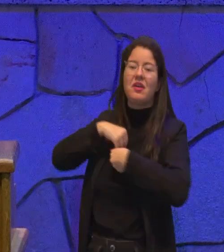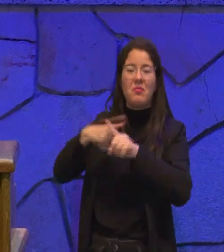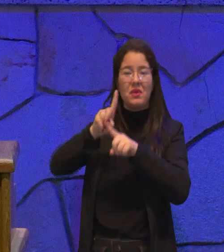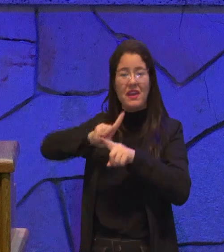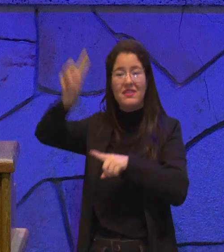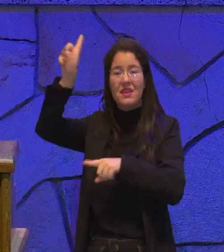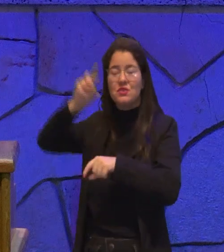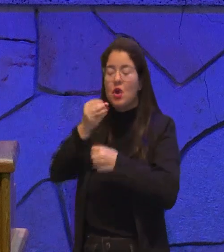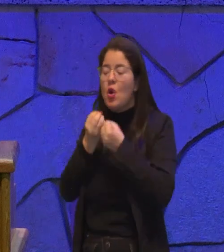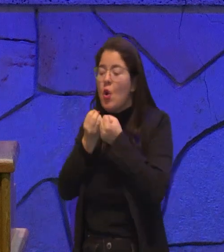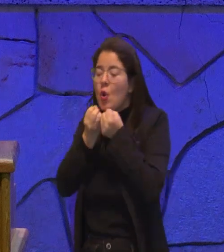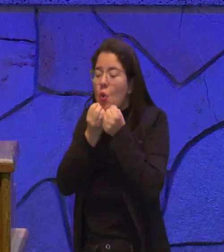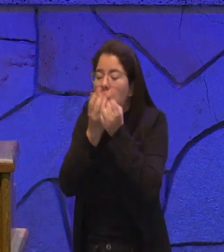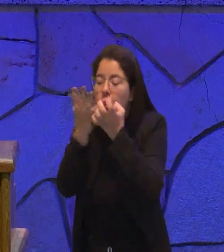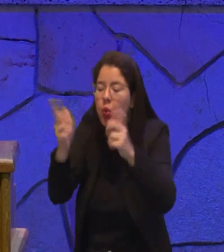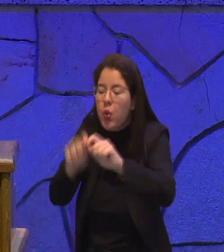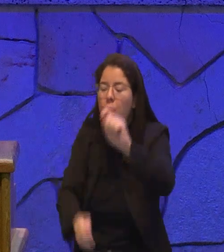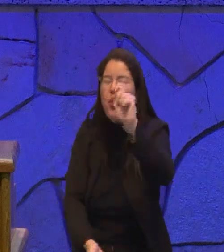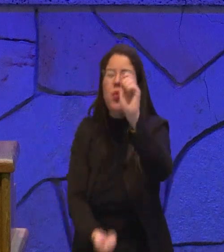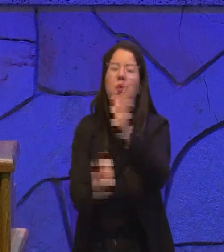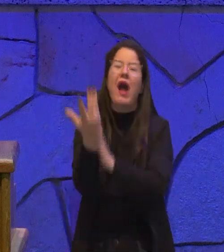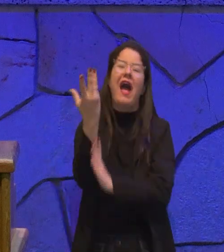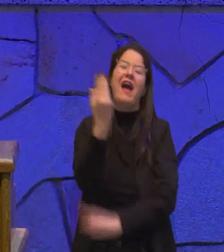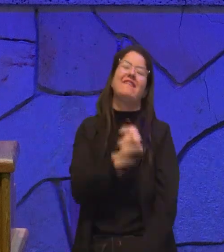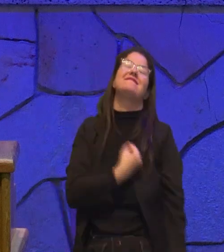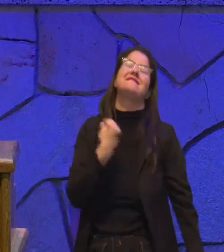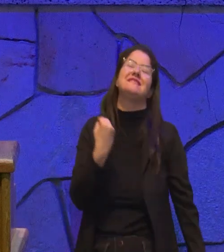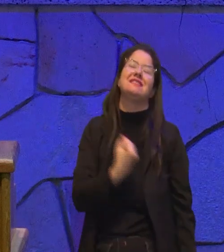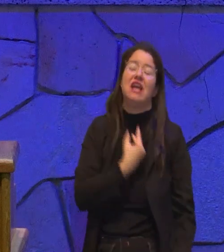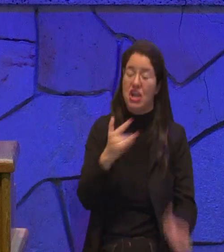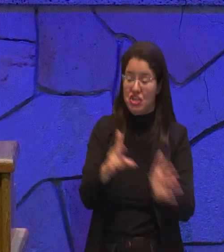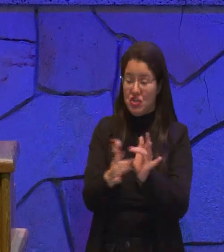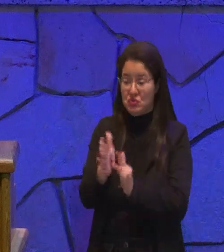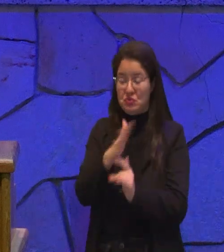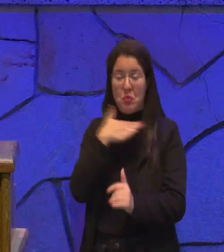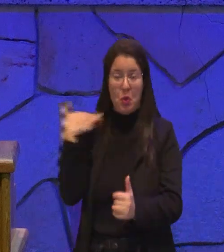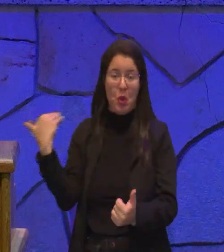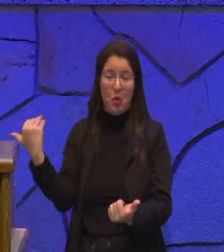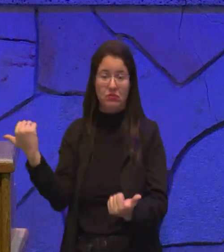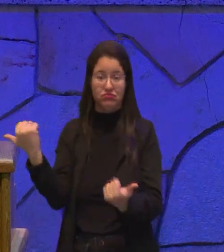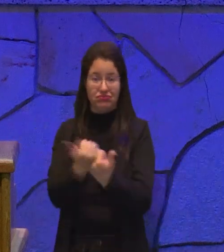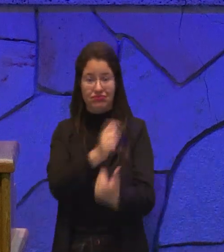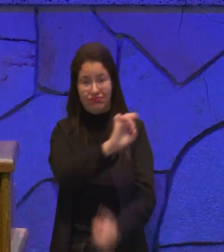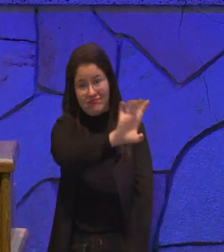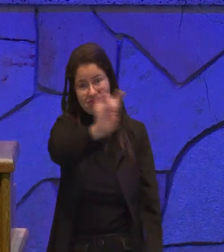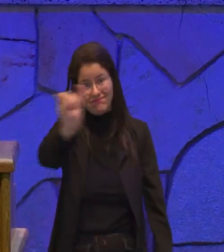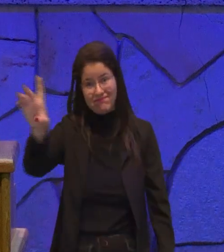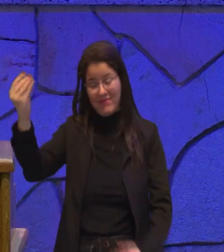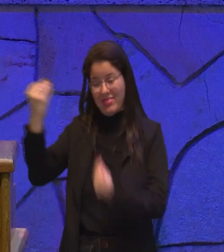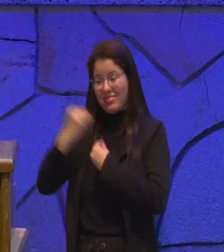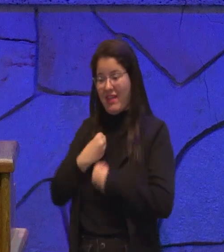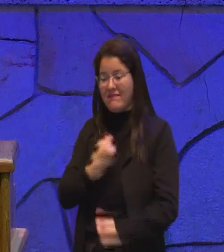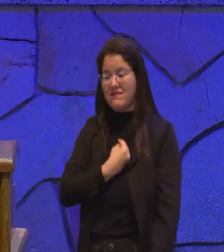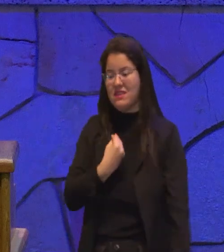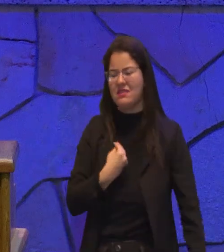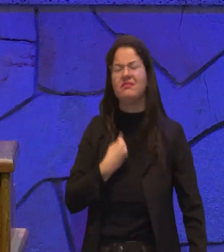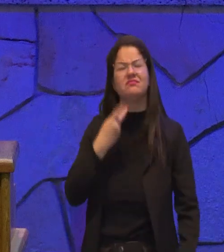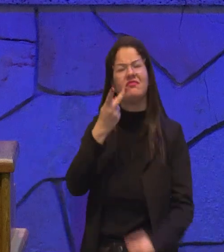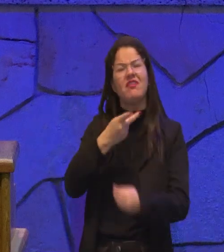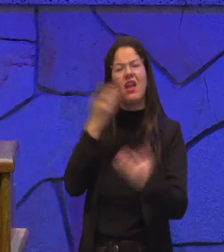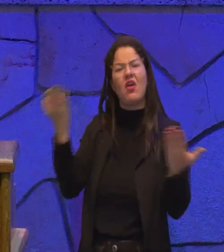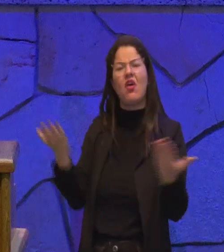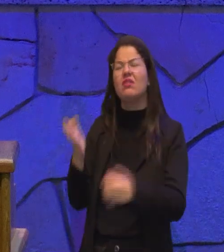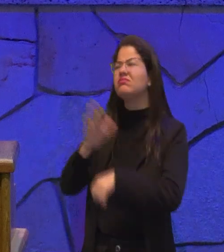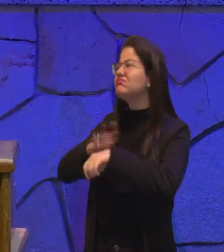da vida. E Cristo morreu pelos nossos pecados, para nos conceder vida. Fale com Ele agora neste